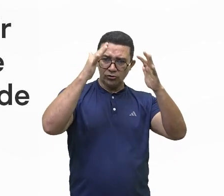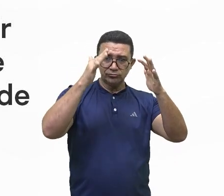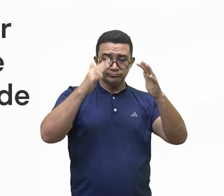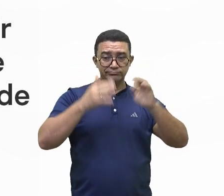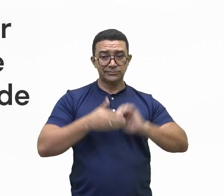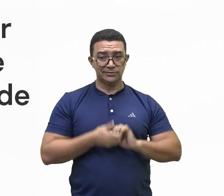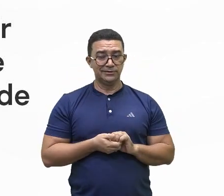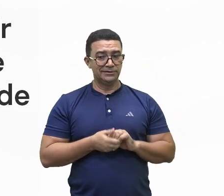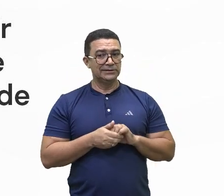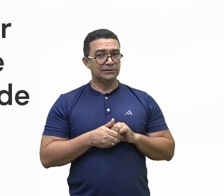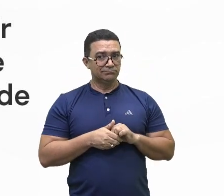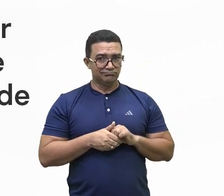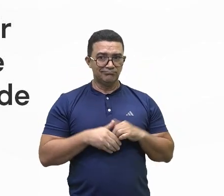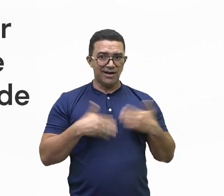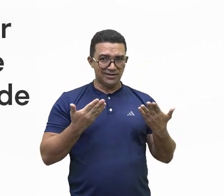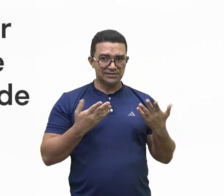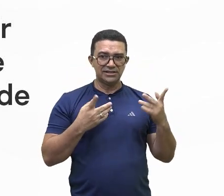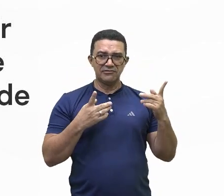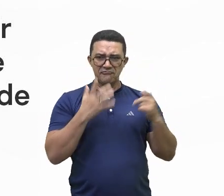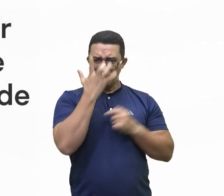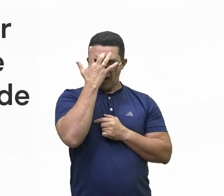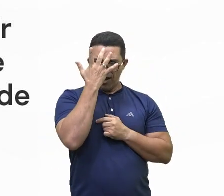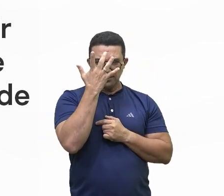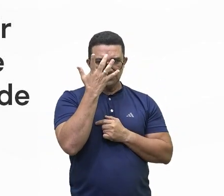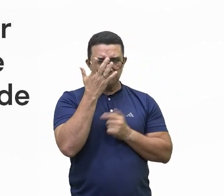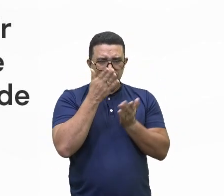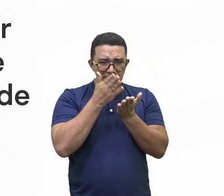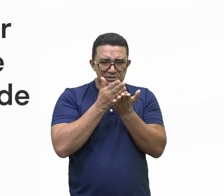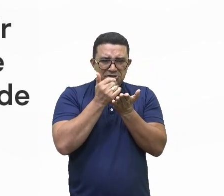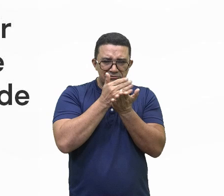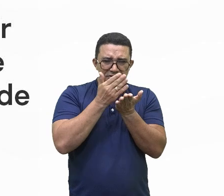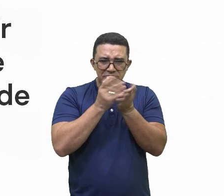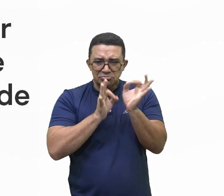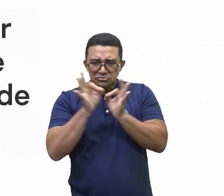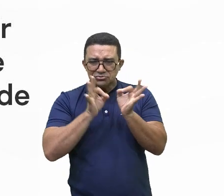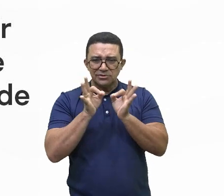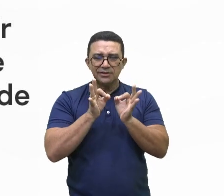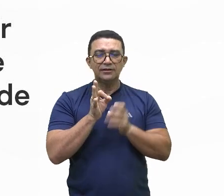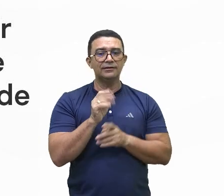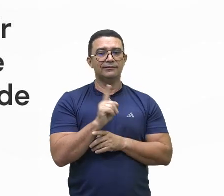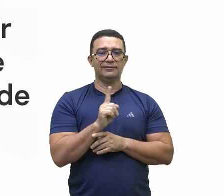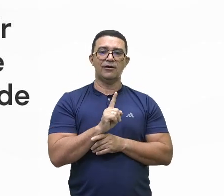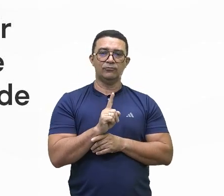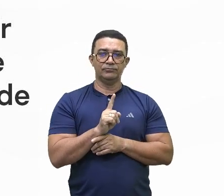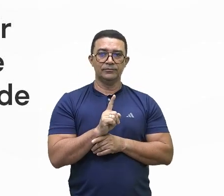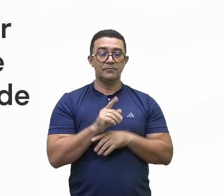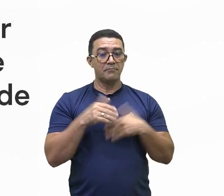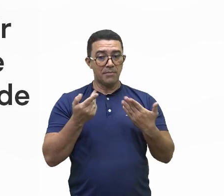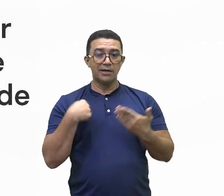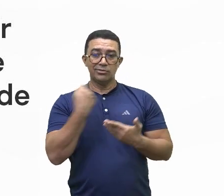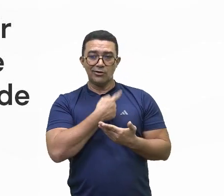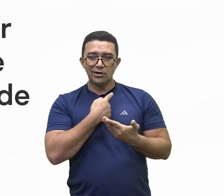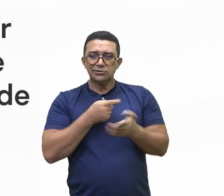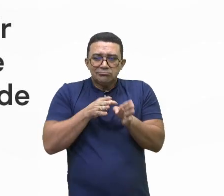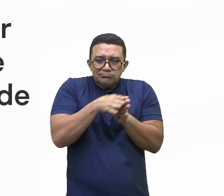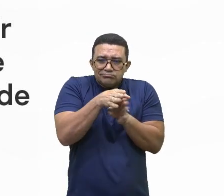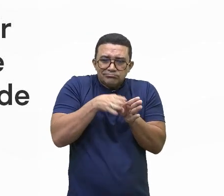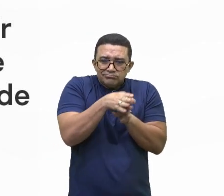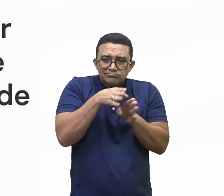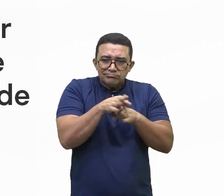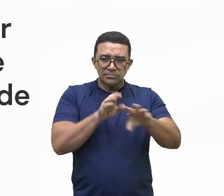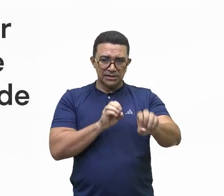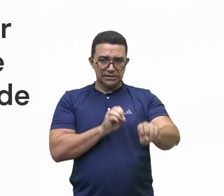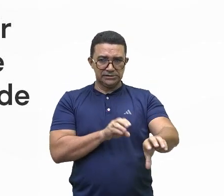é uma tarefa fácil dividir tudo isso e que dê certo para tudo, mas aí a gente está ensinando aqui